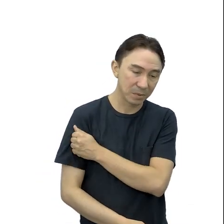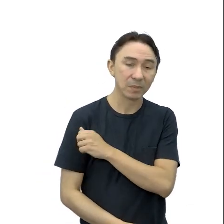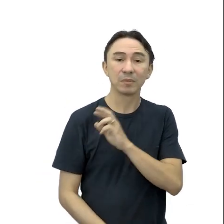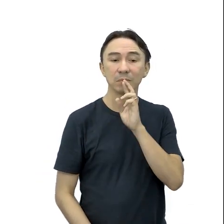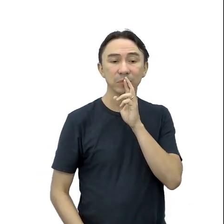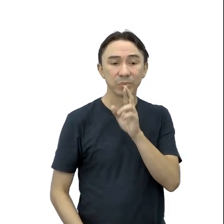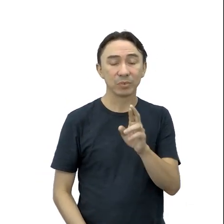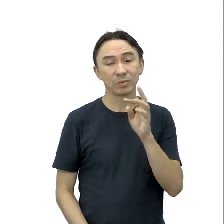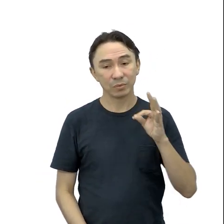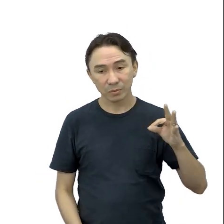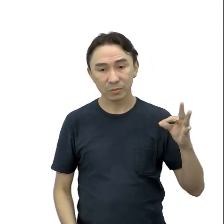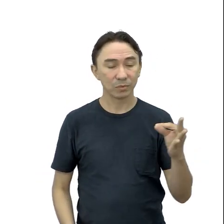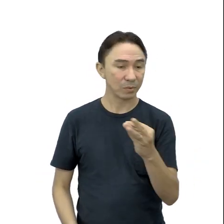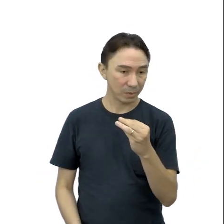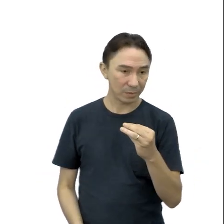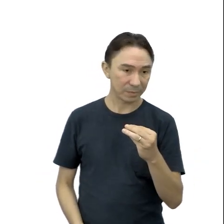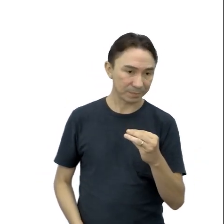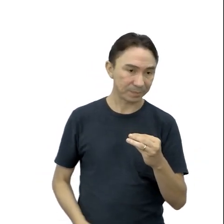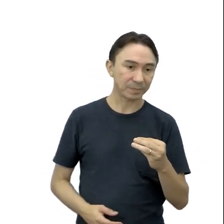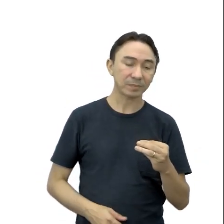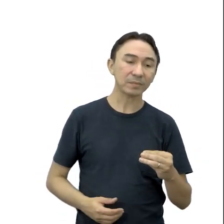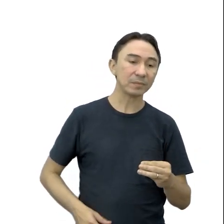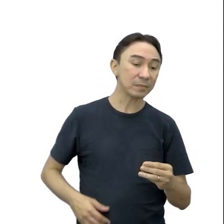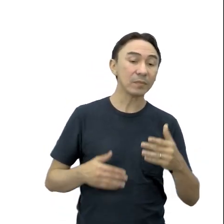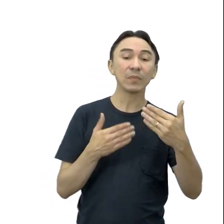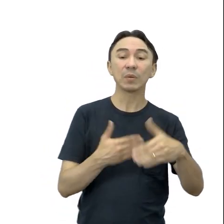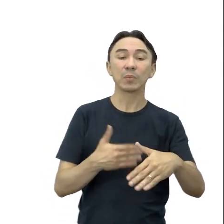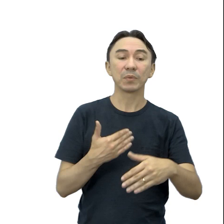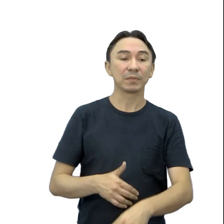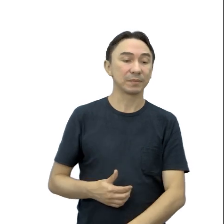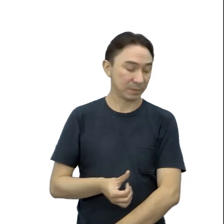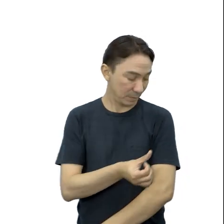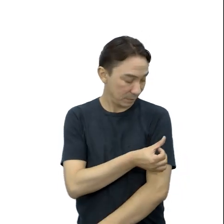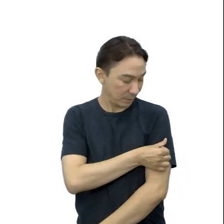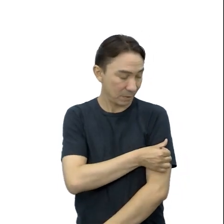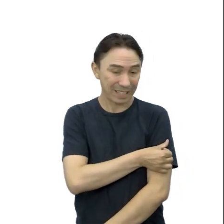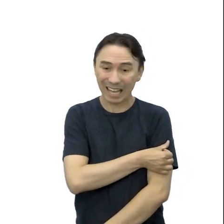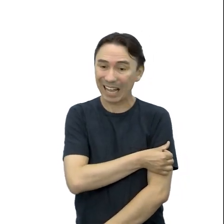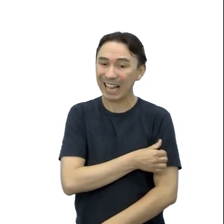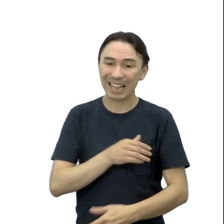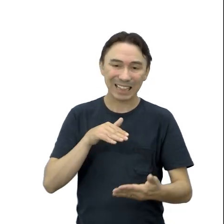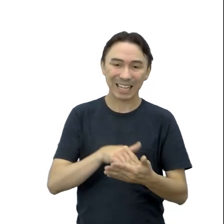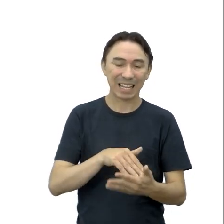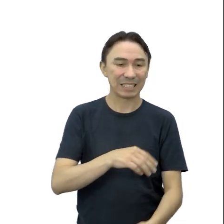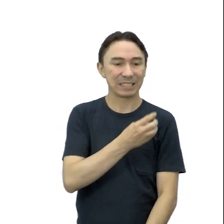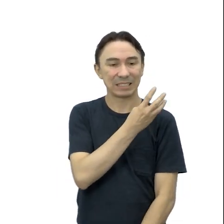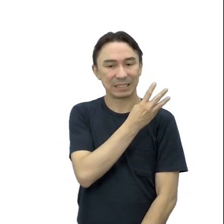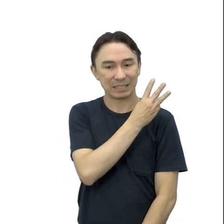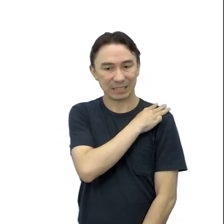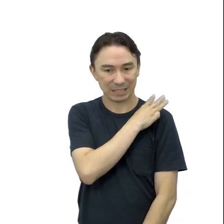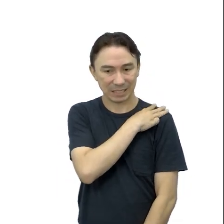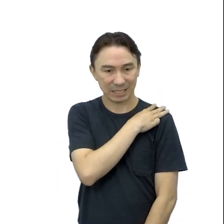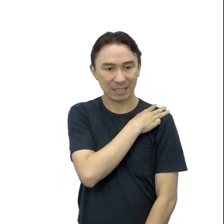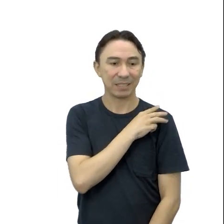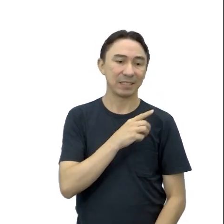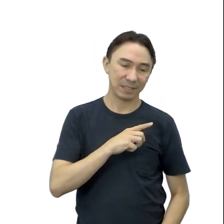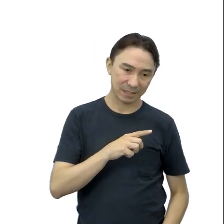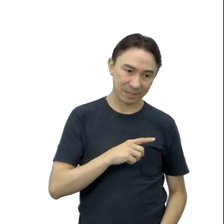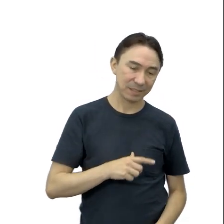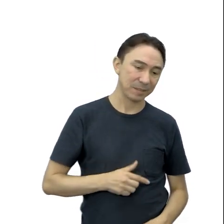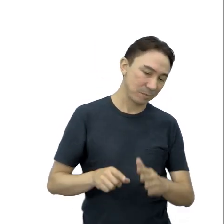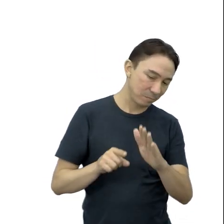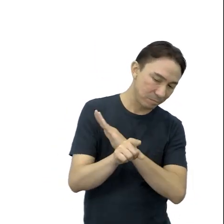a composição das provas do sexto até a terceira série do ensino médio, nós temos 26 questões, né?